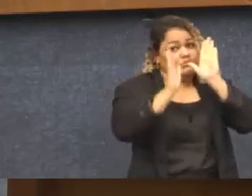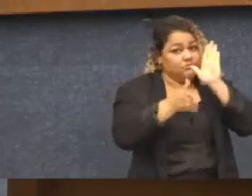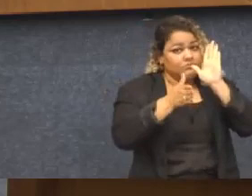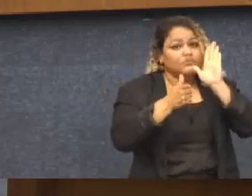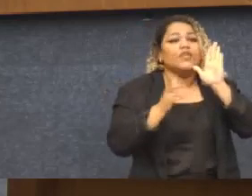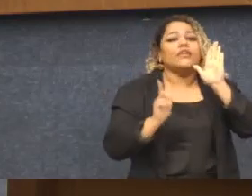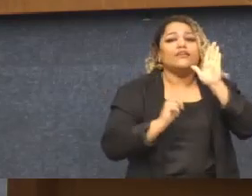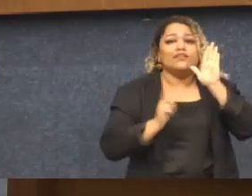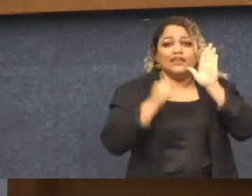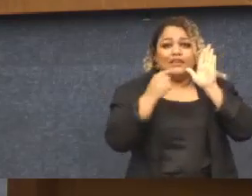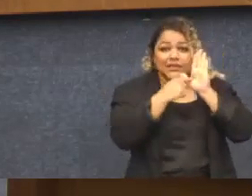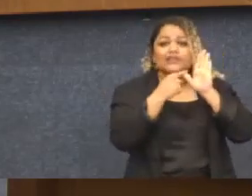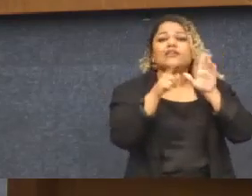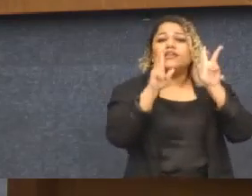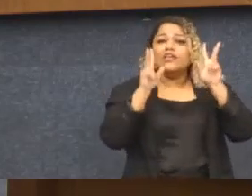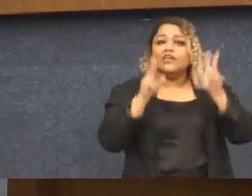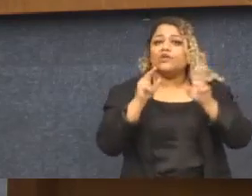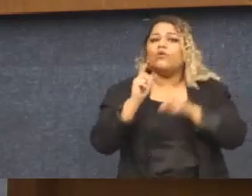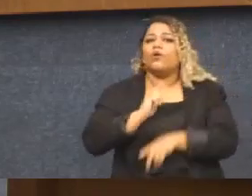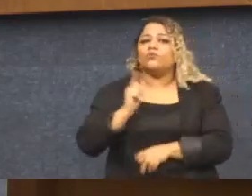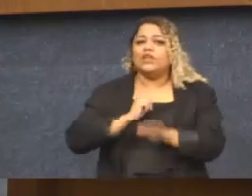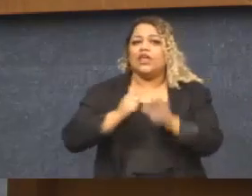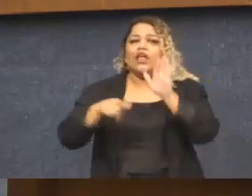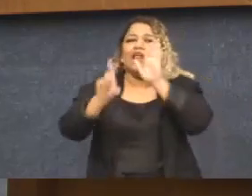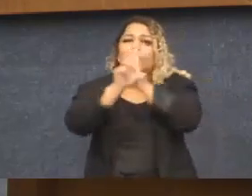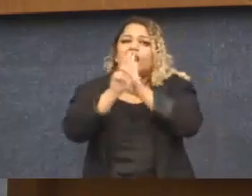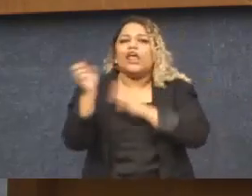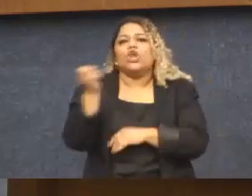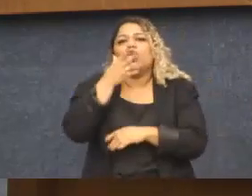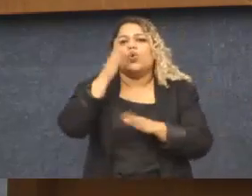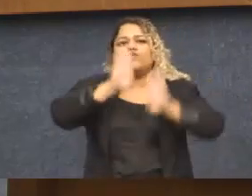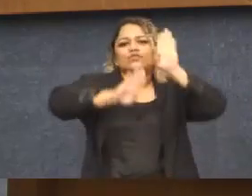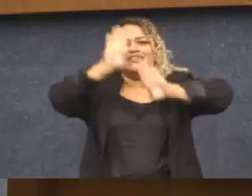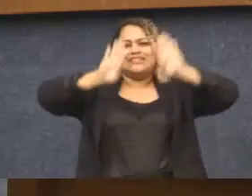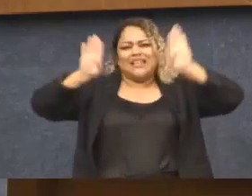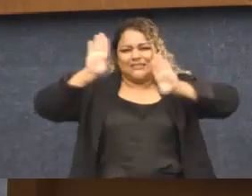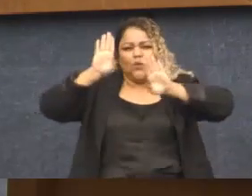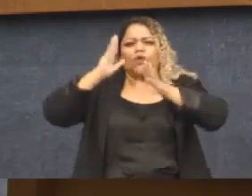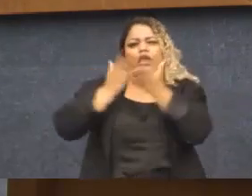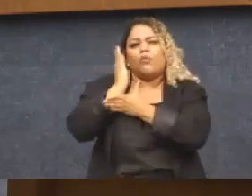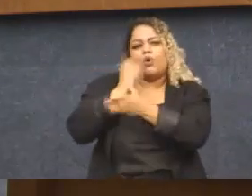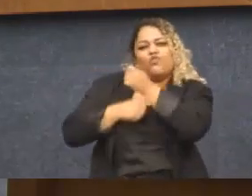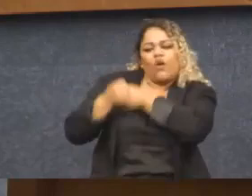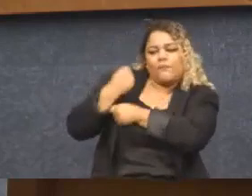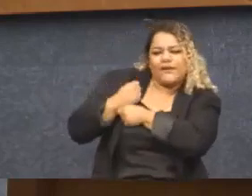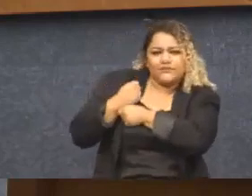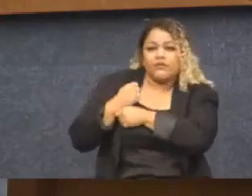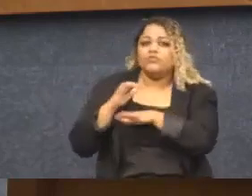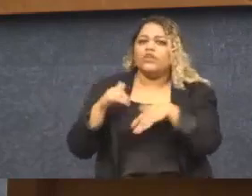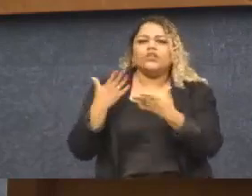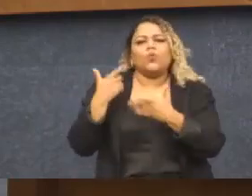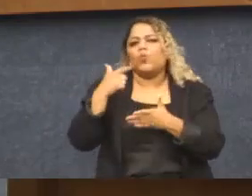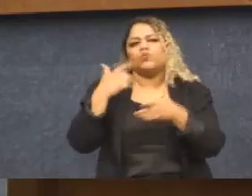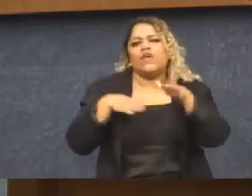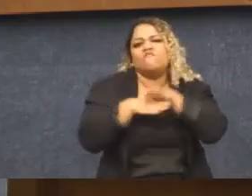destaque na nova lei de licitações do ano passado. Então, nós não temos vício de iniciativa,